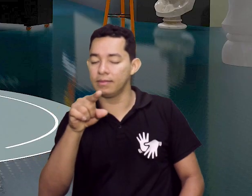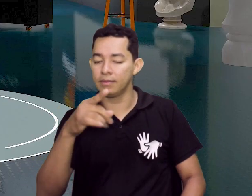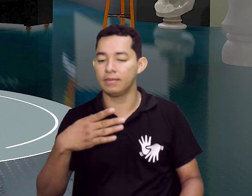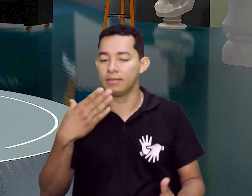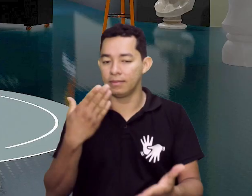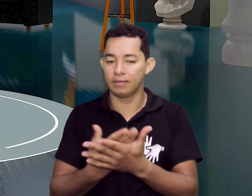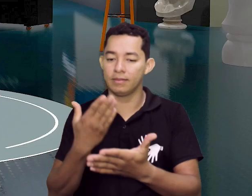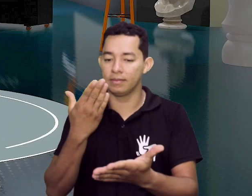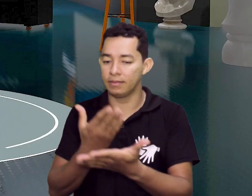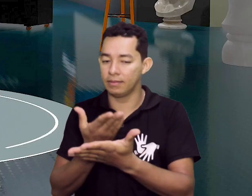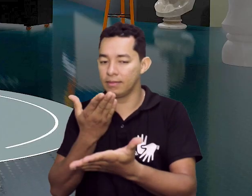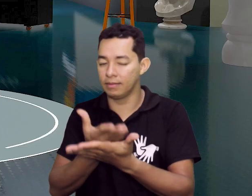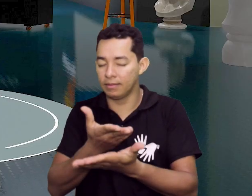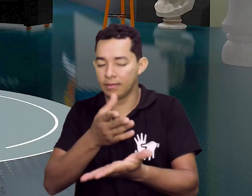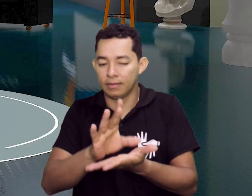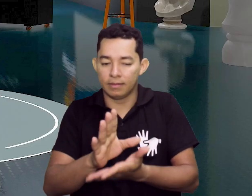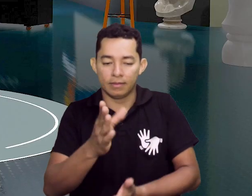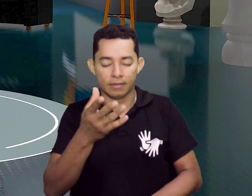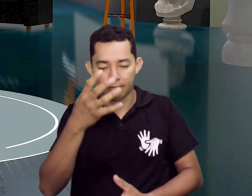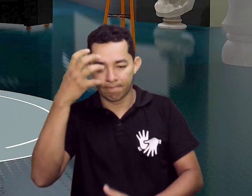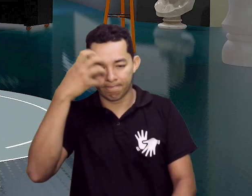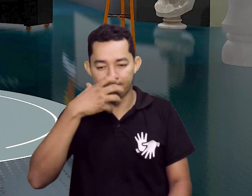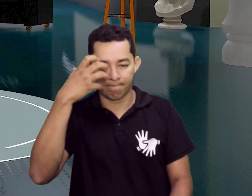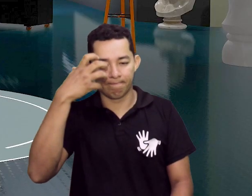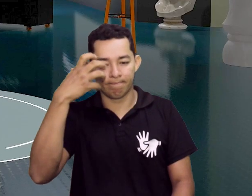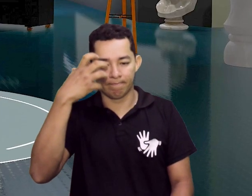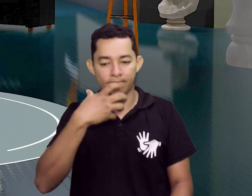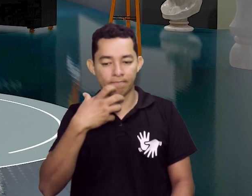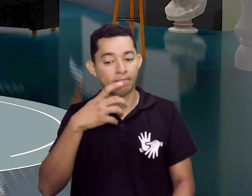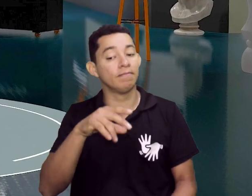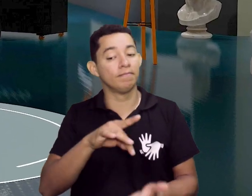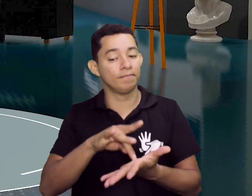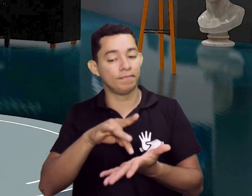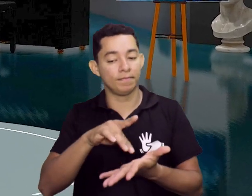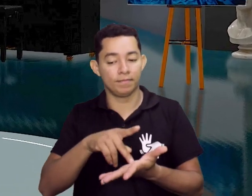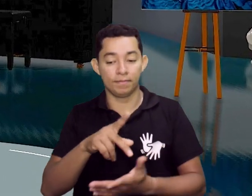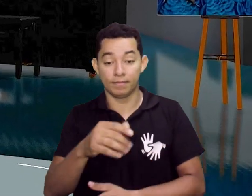você, levando estudo a sério.